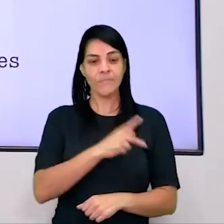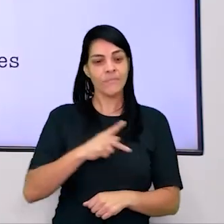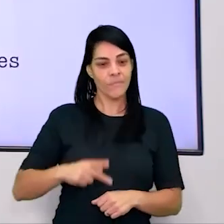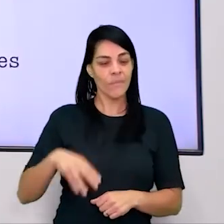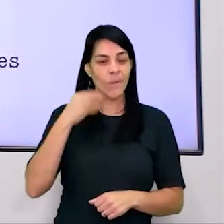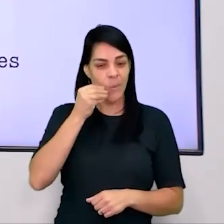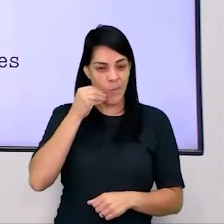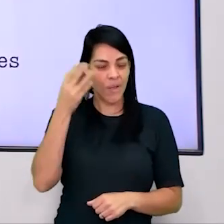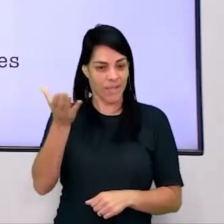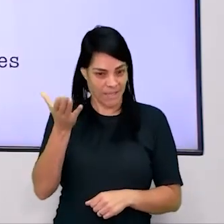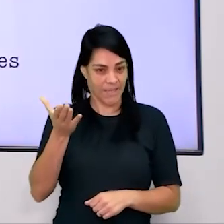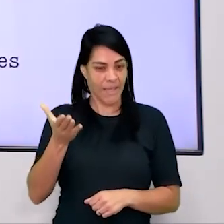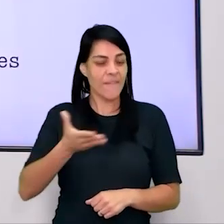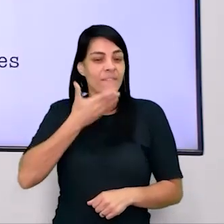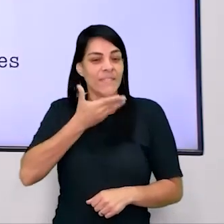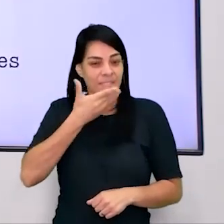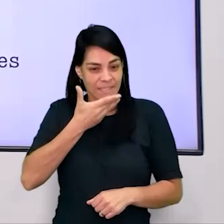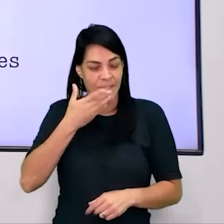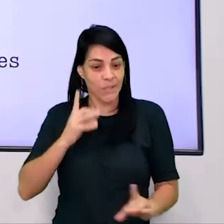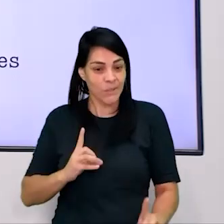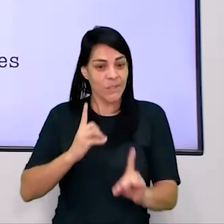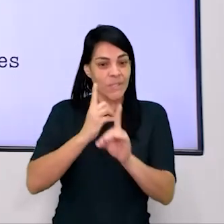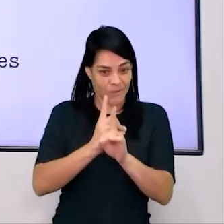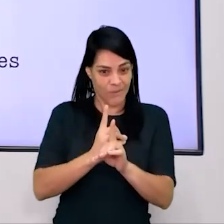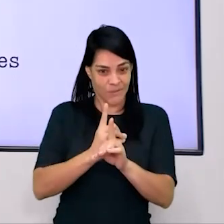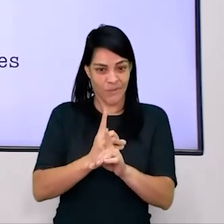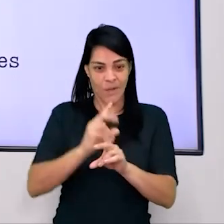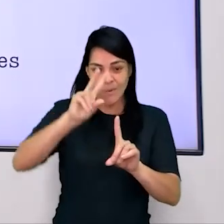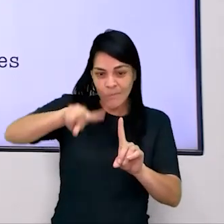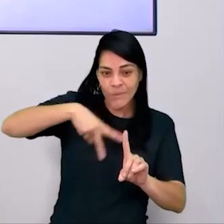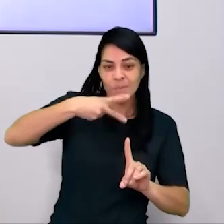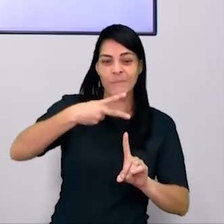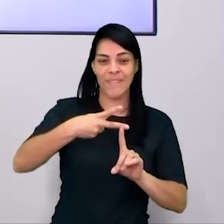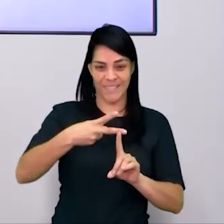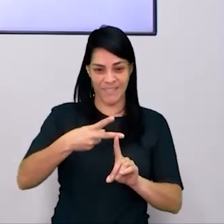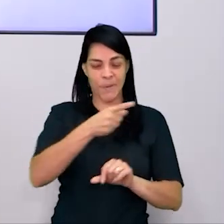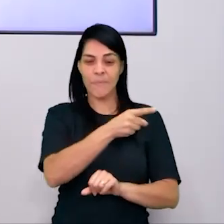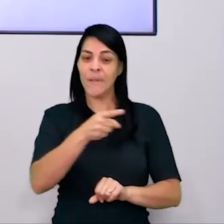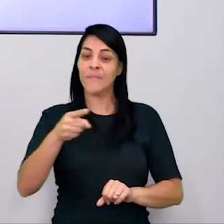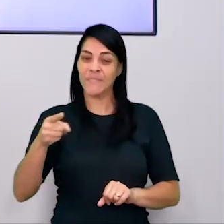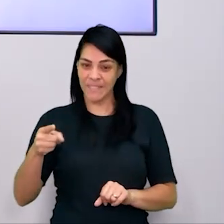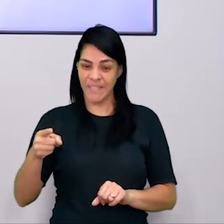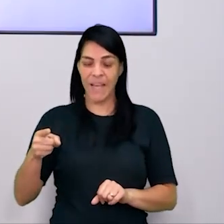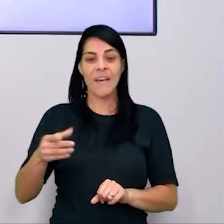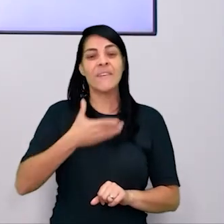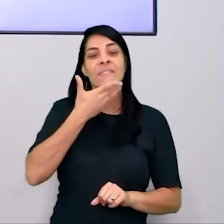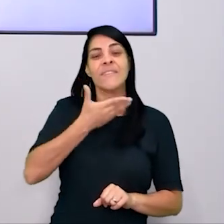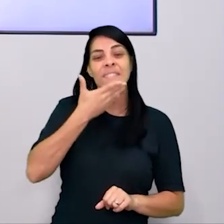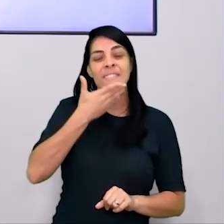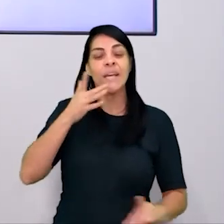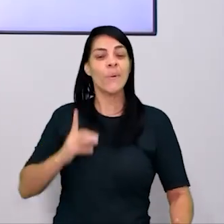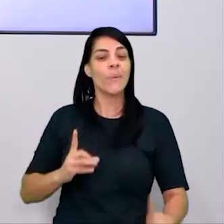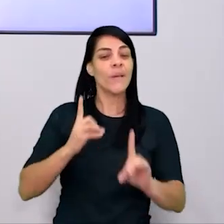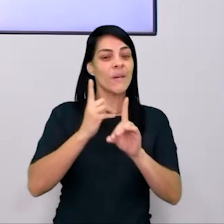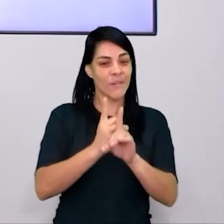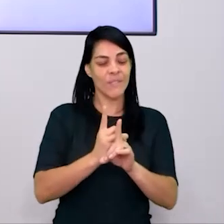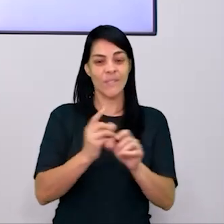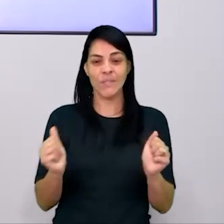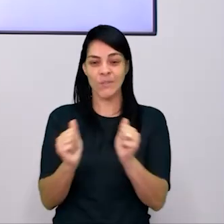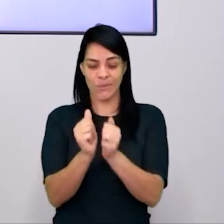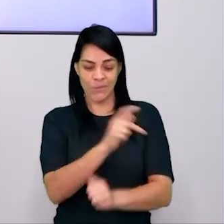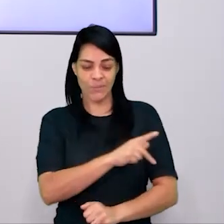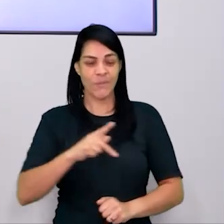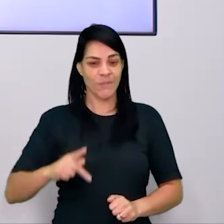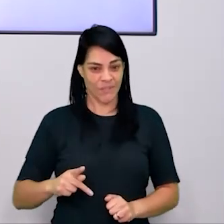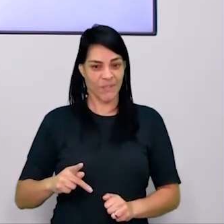querem ser os facilitadores dos encontros vão ser os multiplicadores, para você facilitar os encontros com os professores da